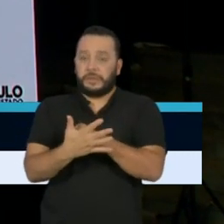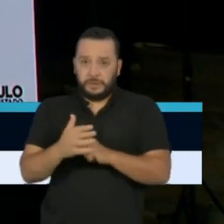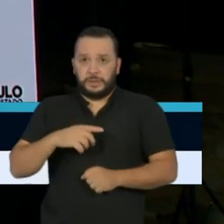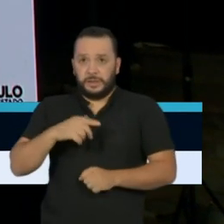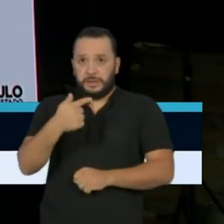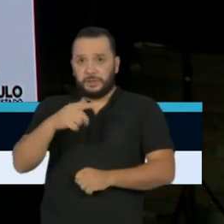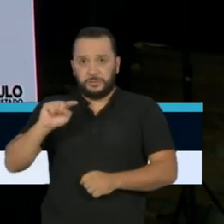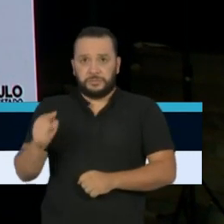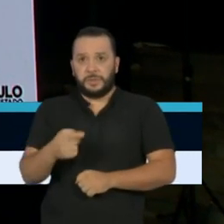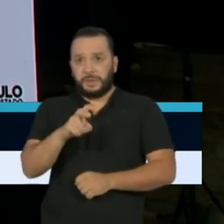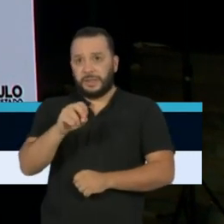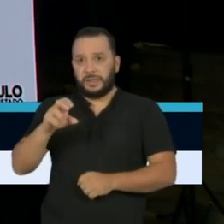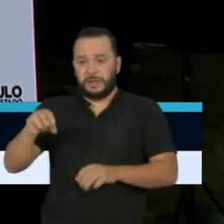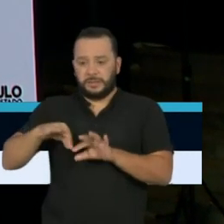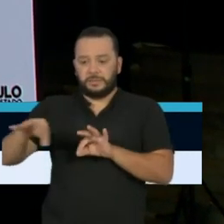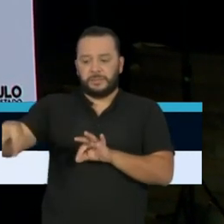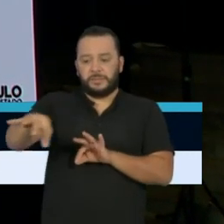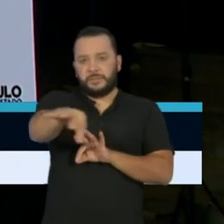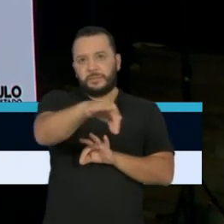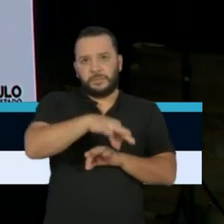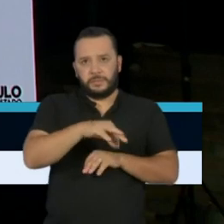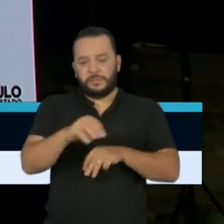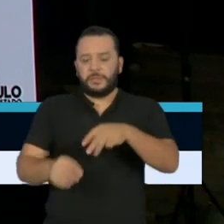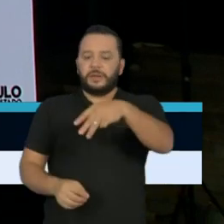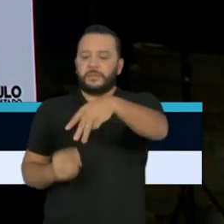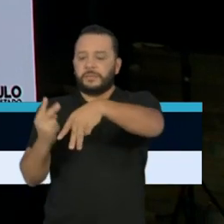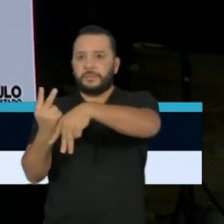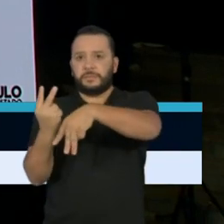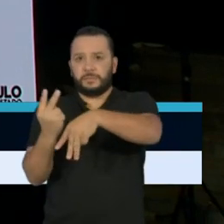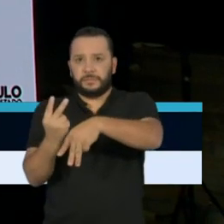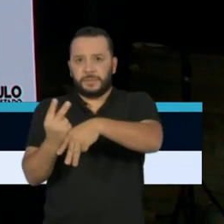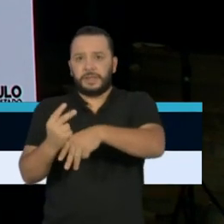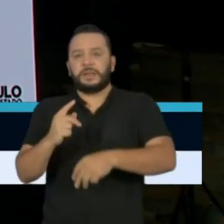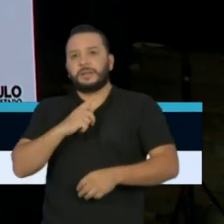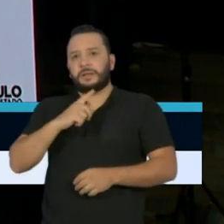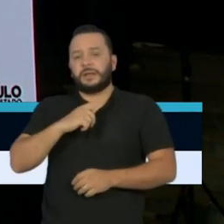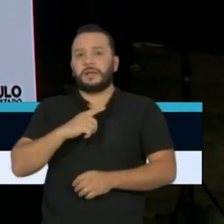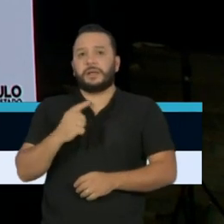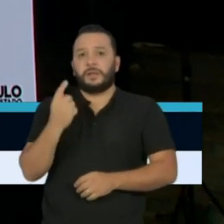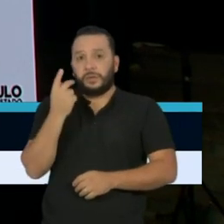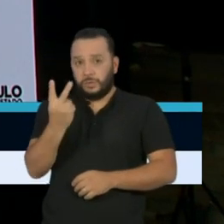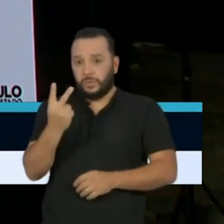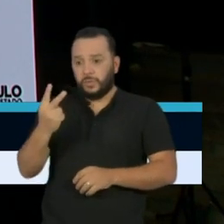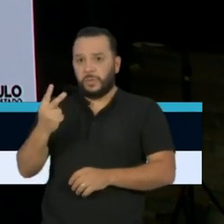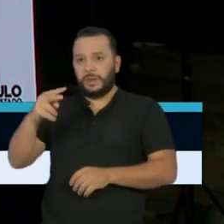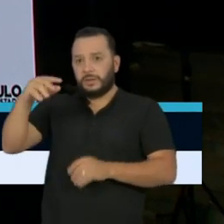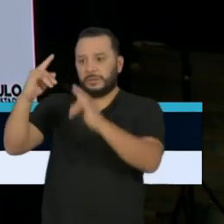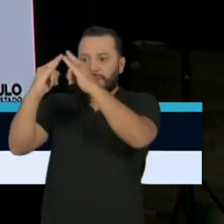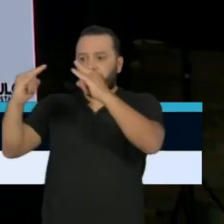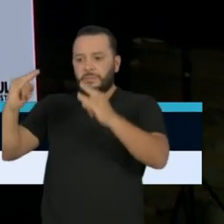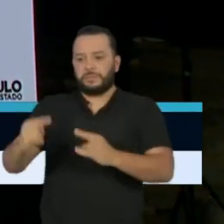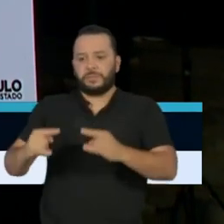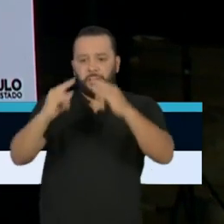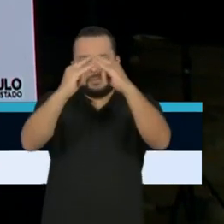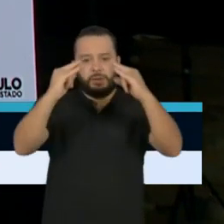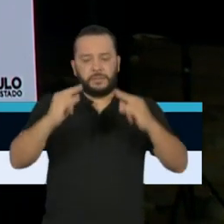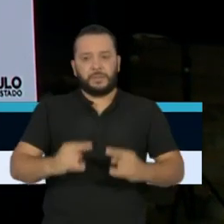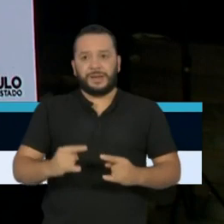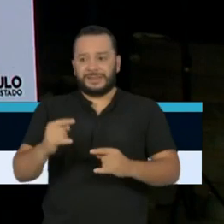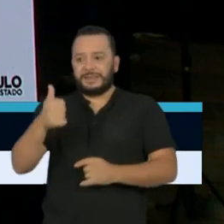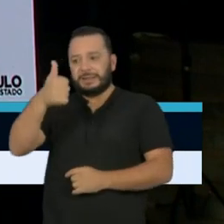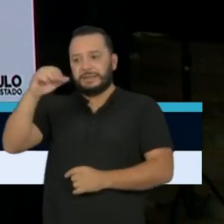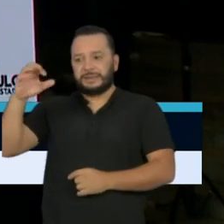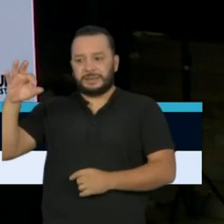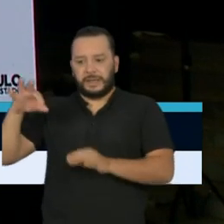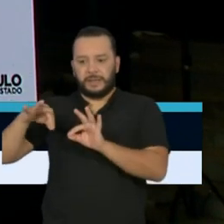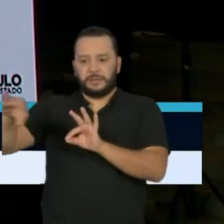metros quadrados, são duas tendas de 100 metros e duas tendas de 25 metros. São 800 profissionais